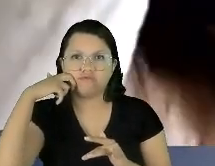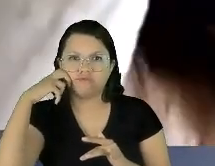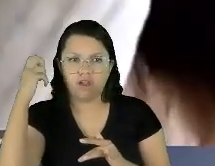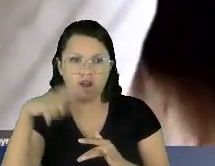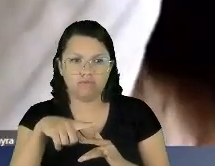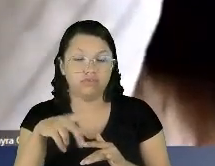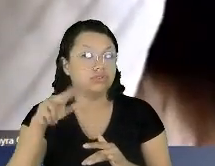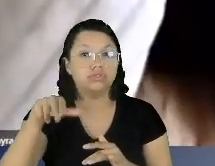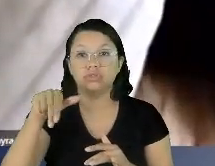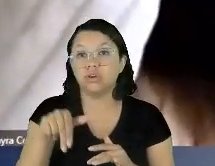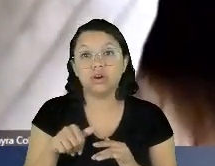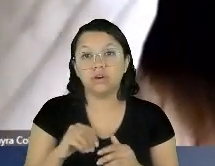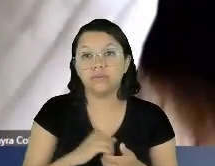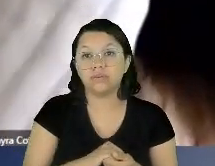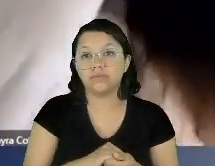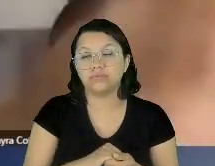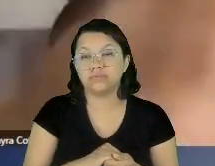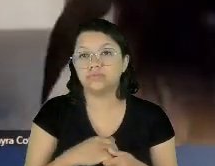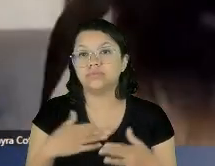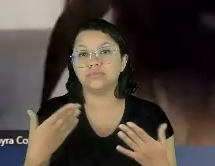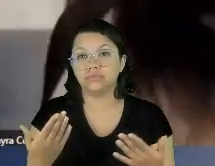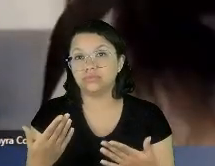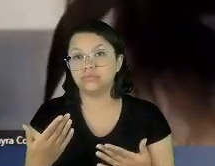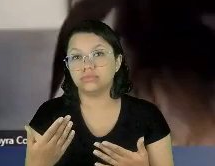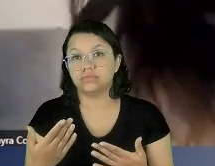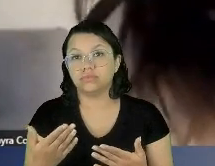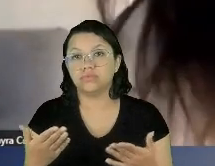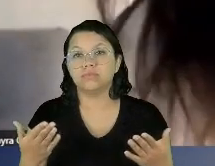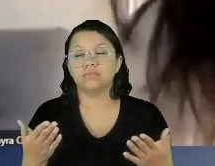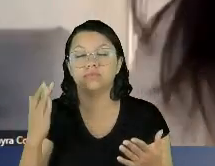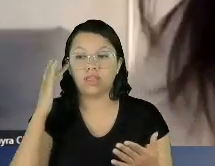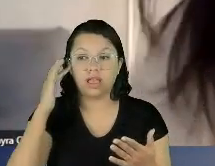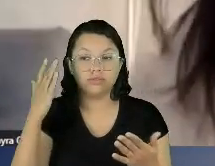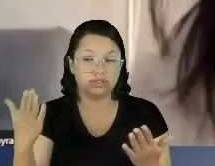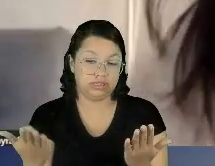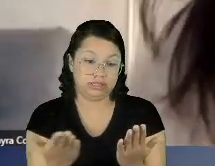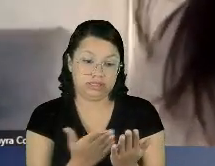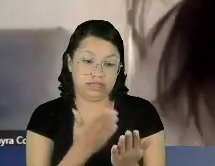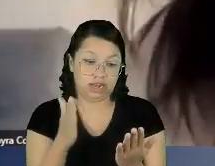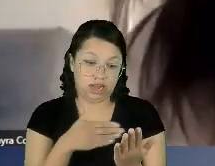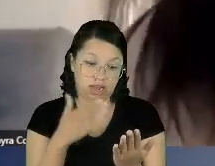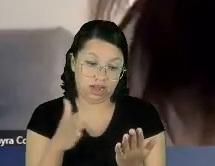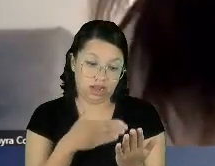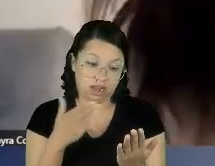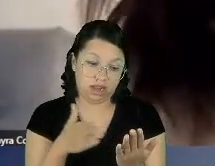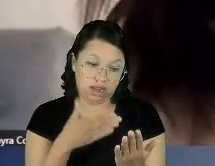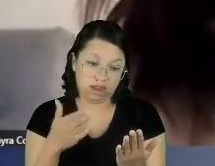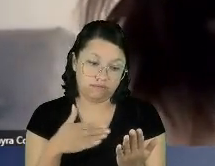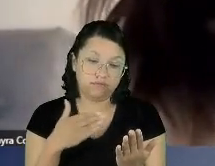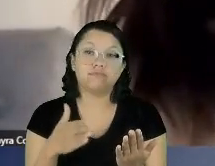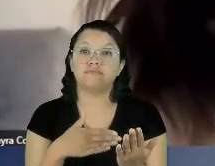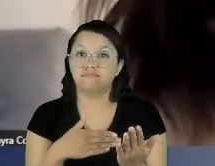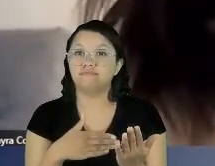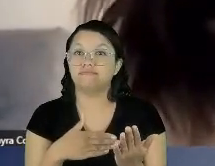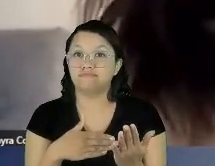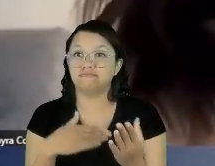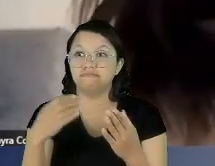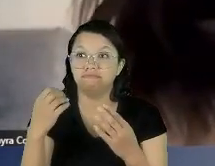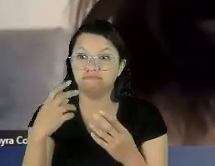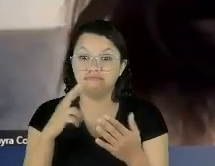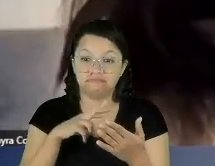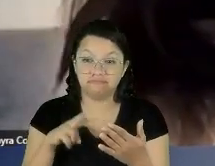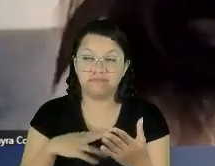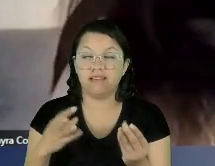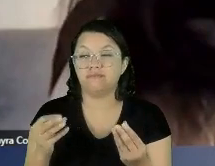ou deixe te humilhar. Então, acho que esse daqui vai virar meu livrinho de cabeceira mesmo, né, de como criar